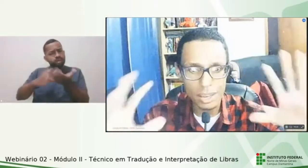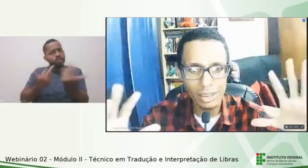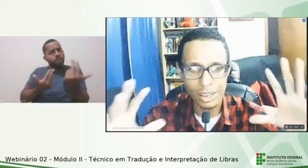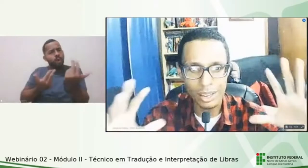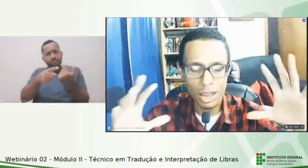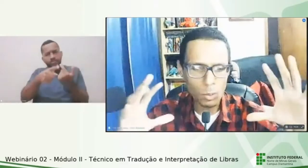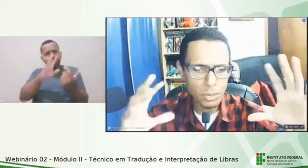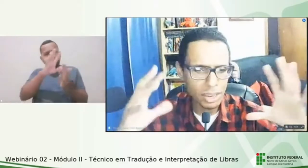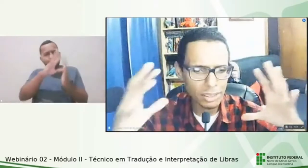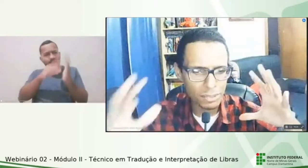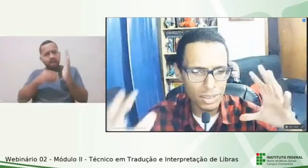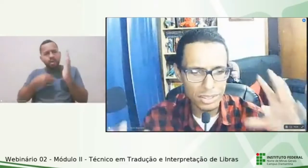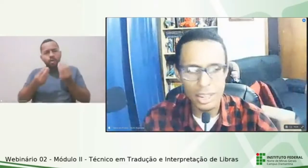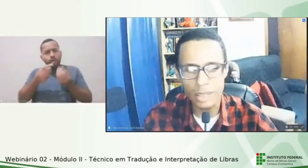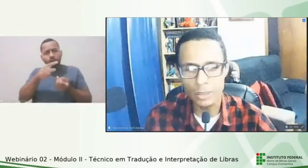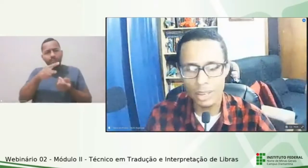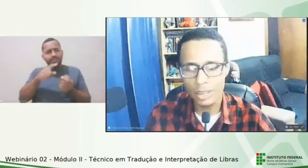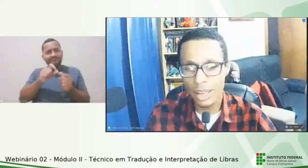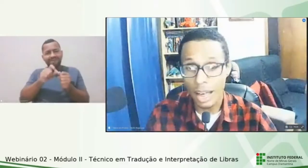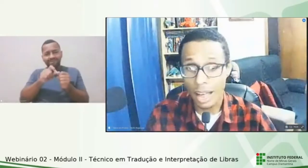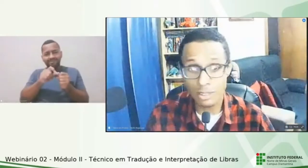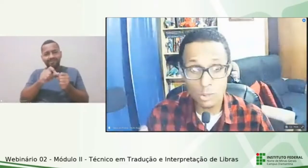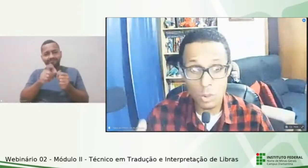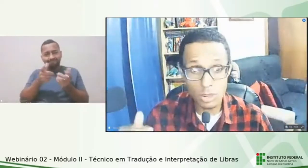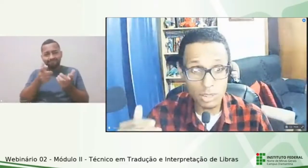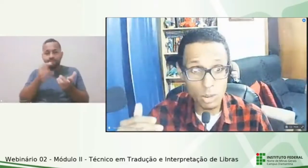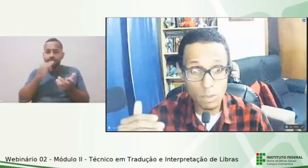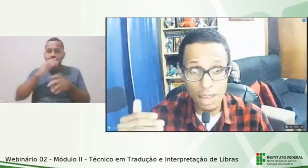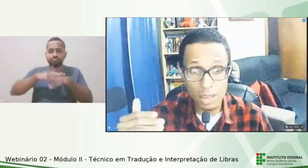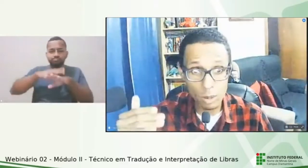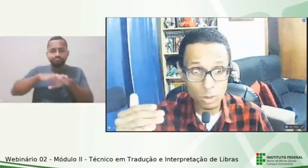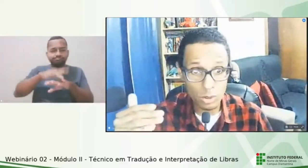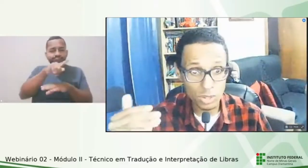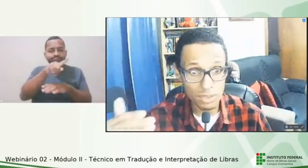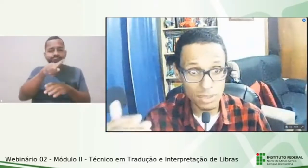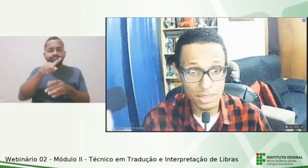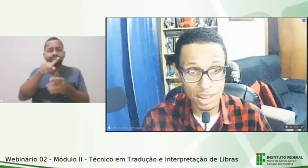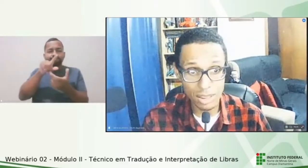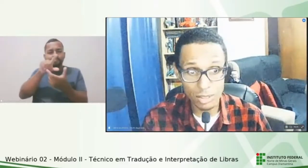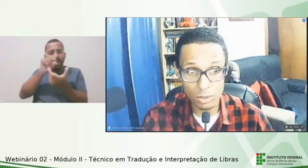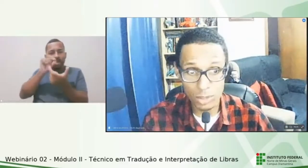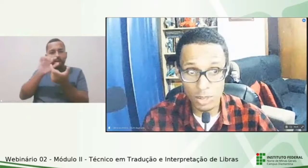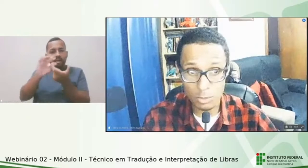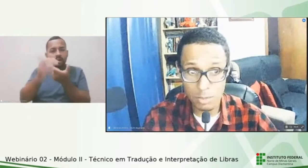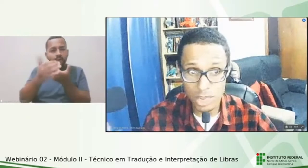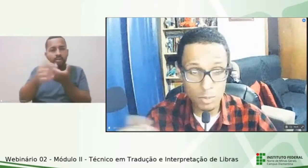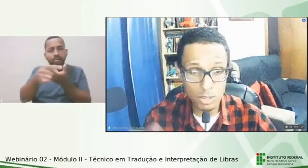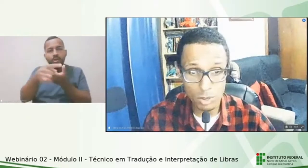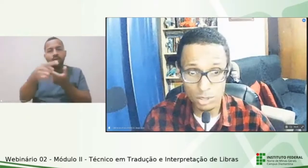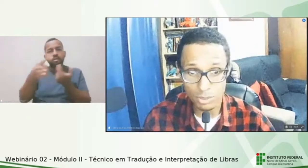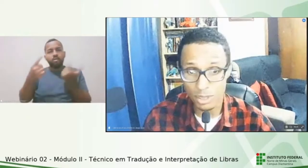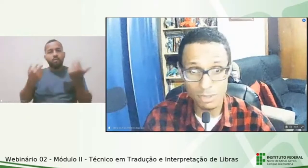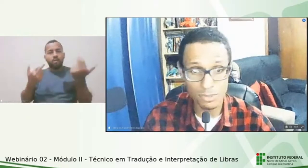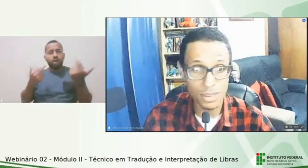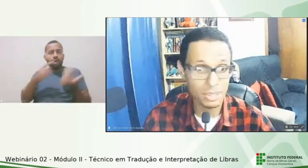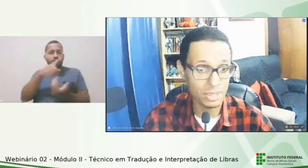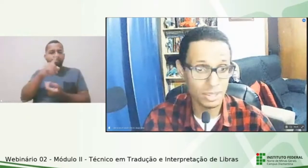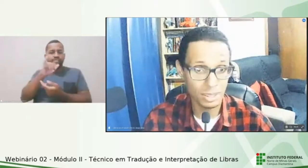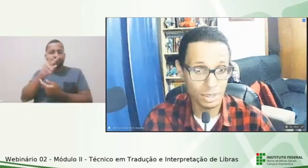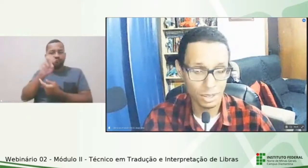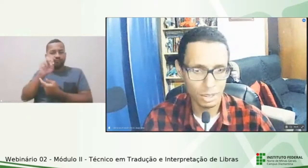ele. Como que ele está fazendo, né? As escolhas que o Maílson está fazendo não são as mesmas que o Divonei